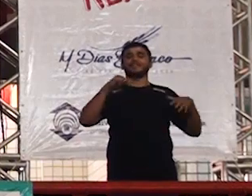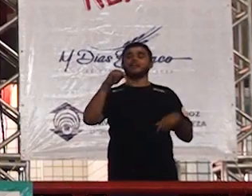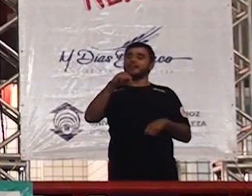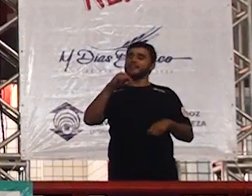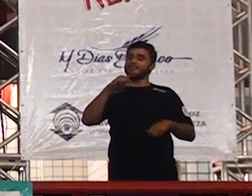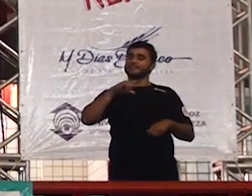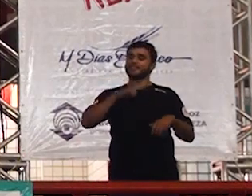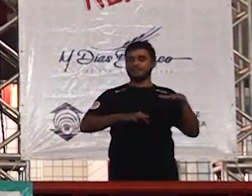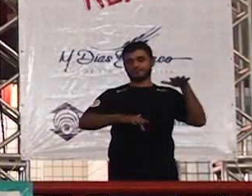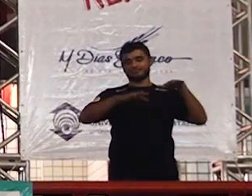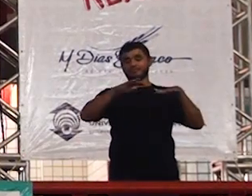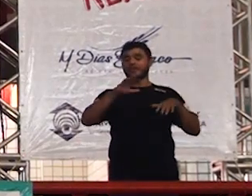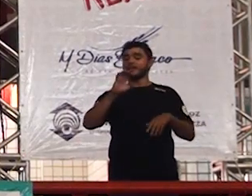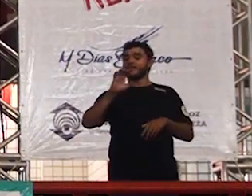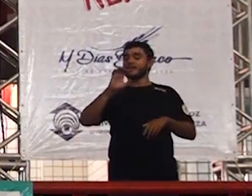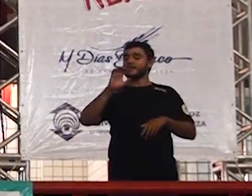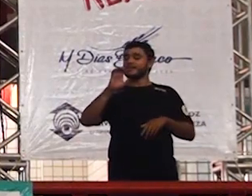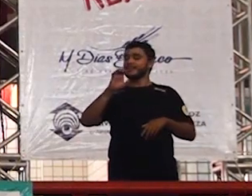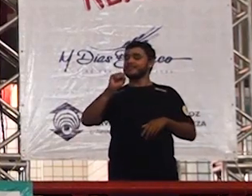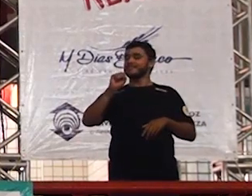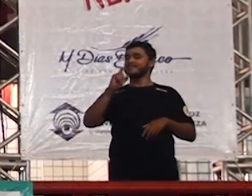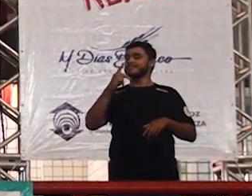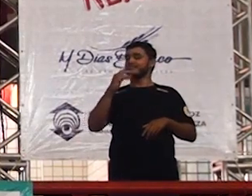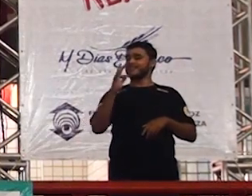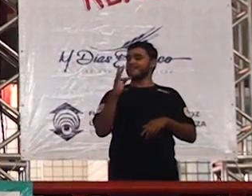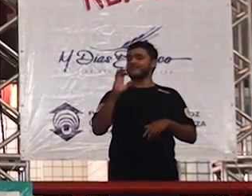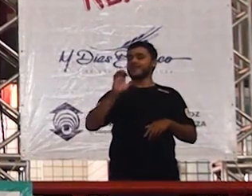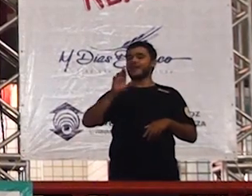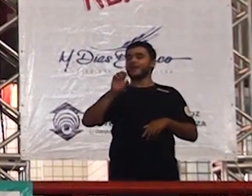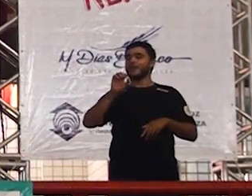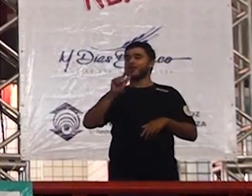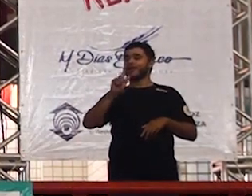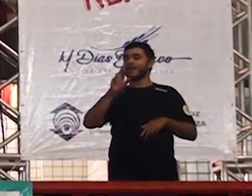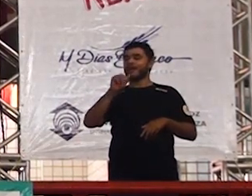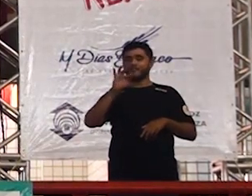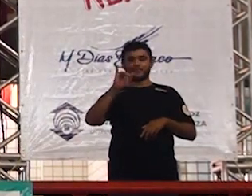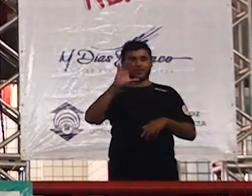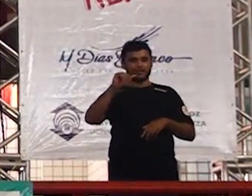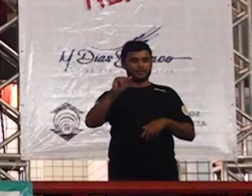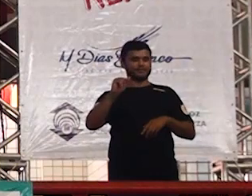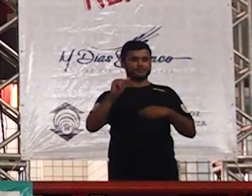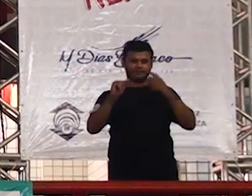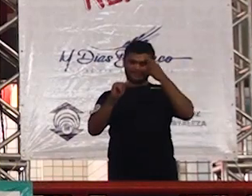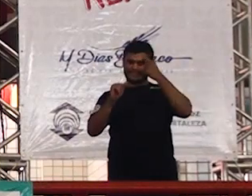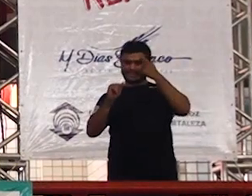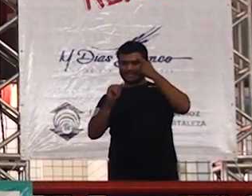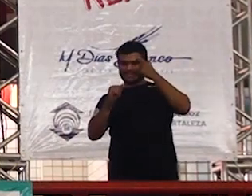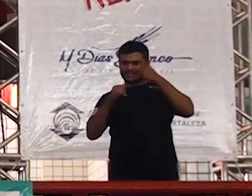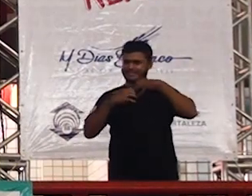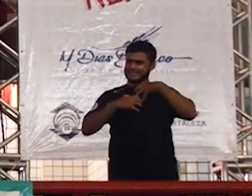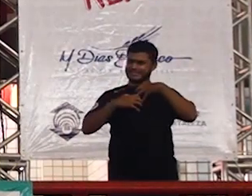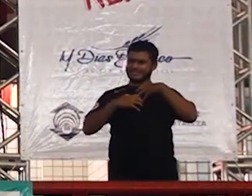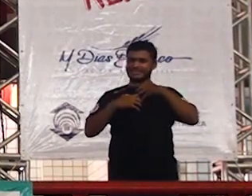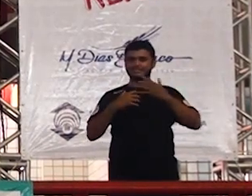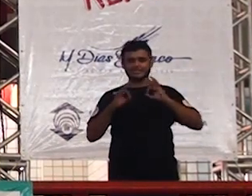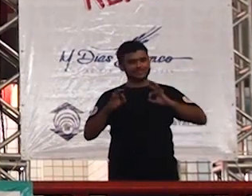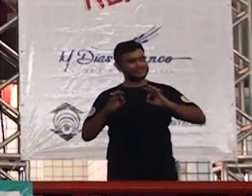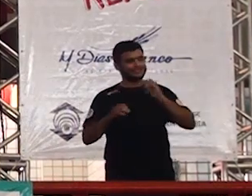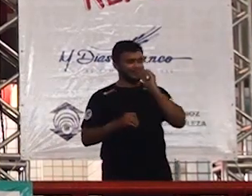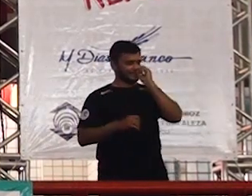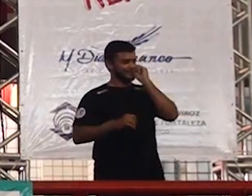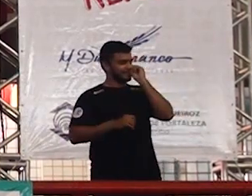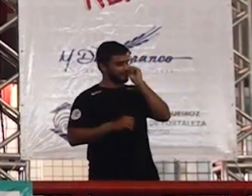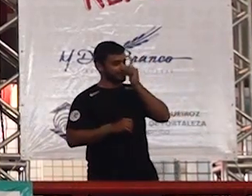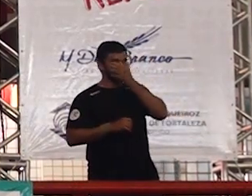esferográficas. Isso para um professor de geografia deve doer na aula, né? São as pérolas, viu? Todo ano tem